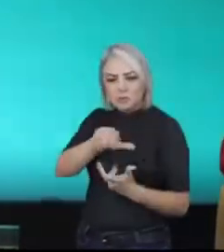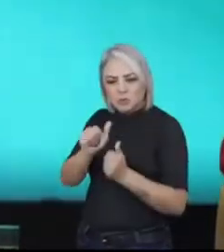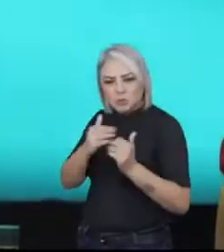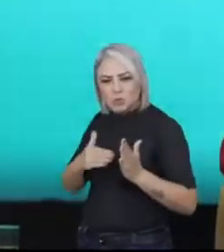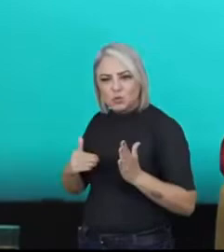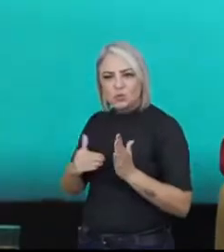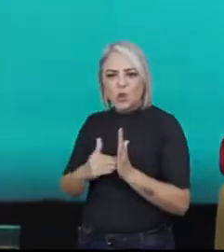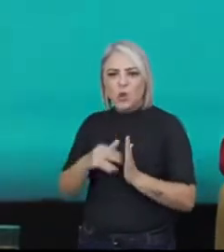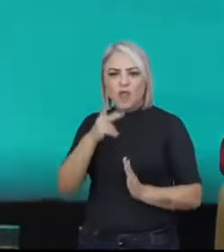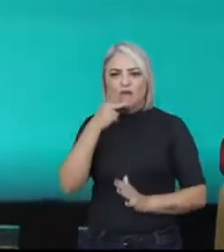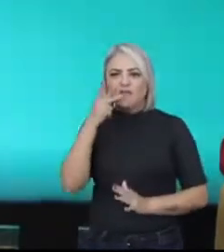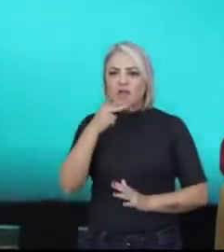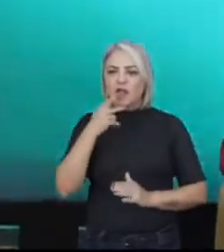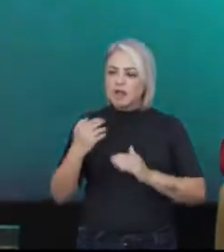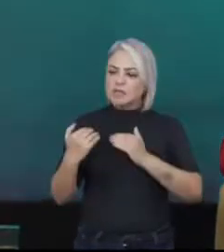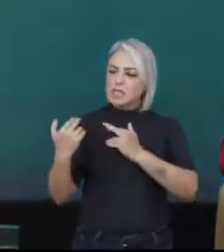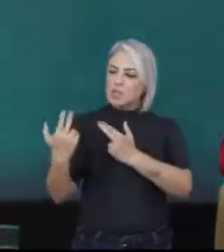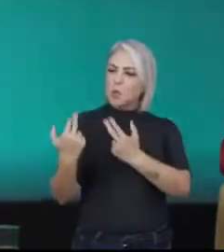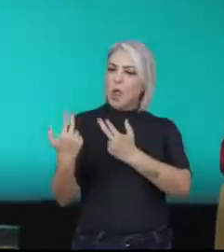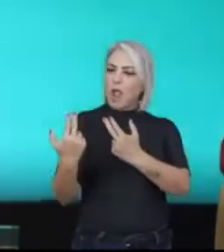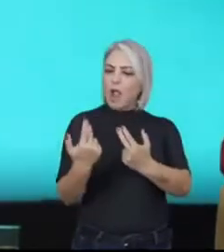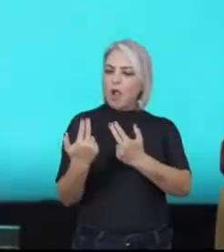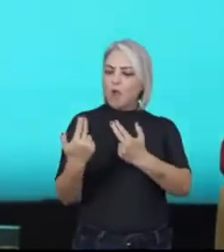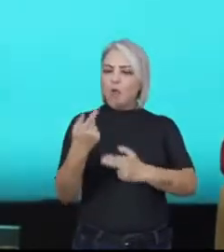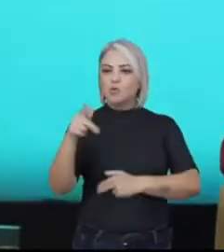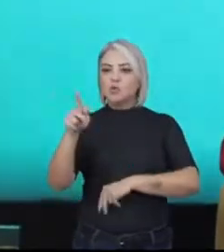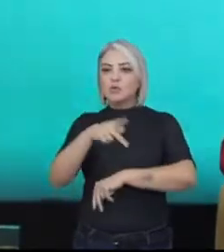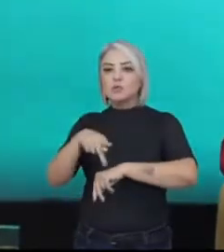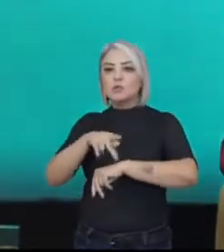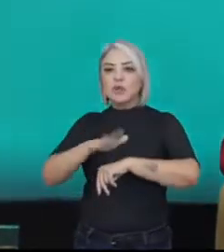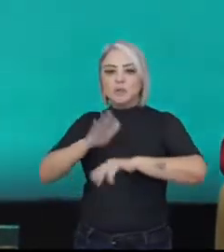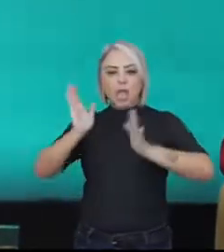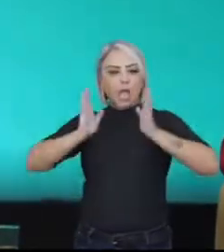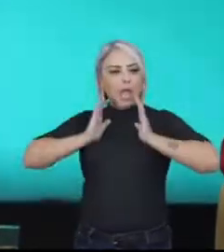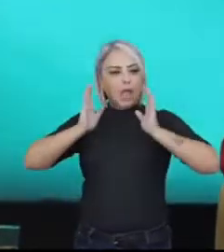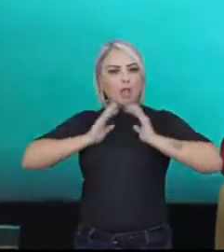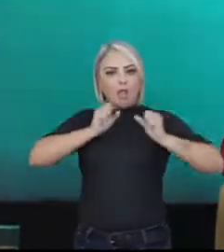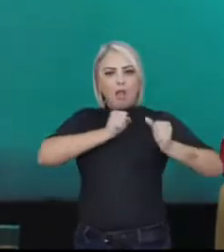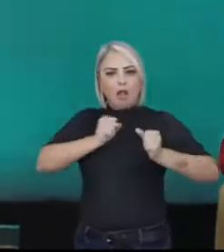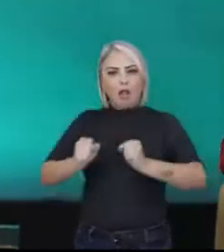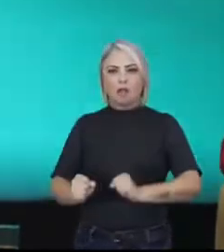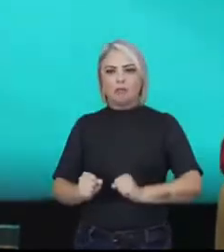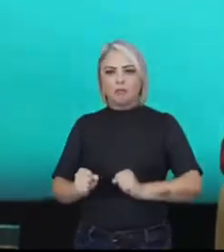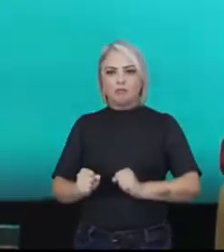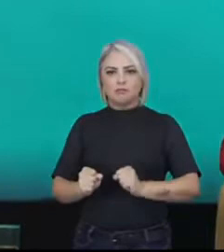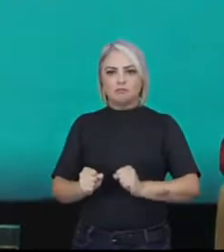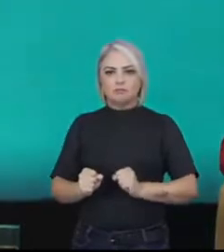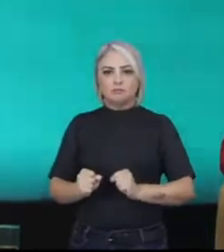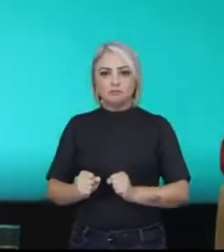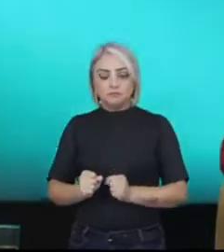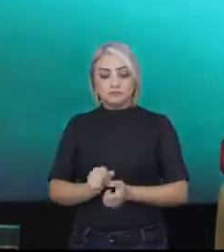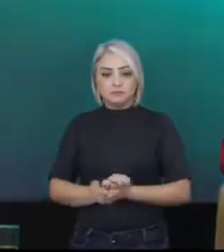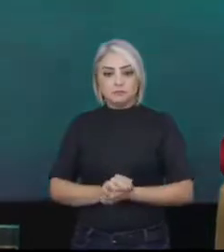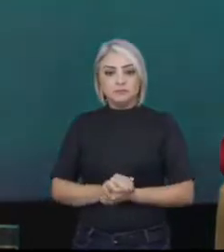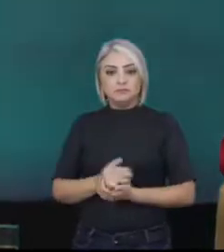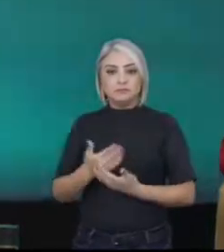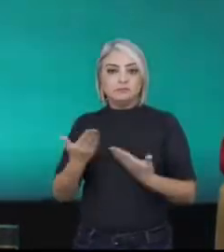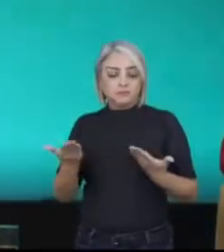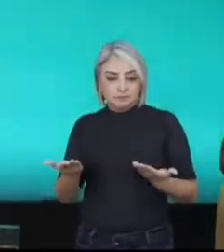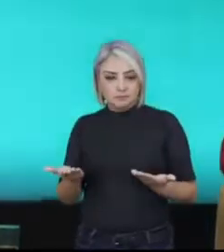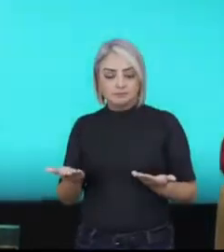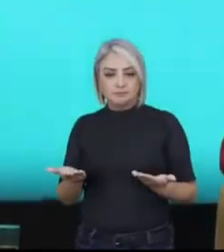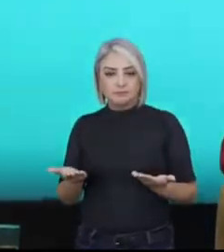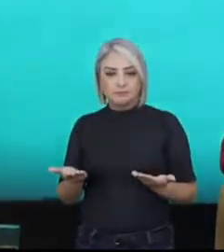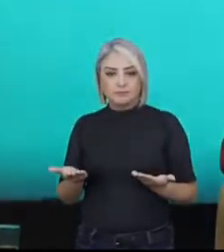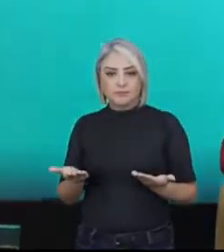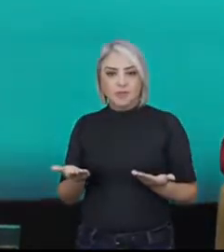de igual para igual com os países mais ricos e poderosos e que, ao mesmo tempo, contribuía